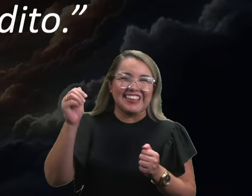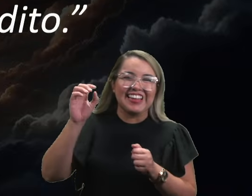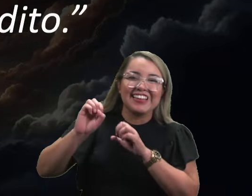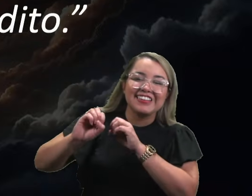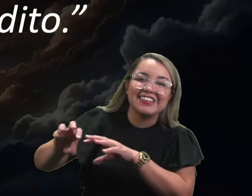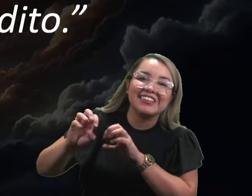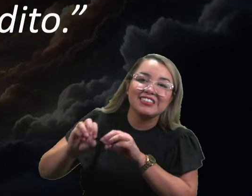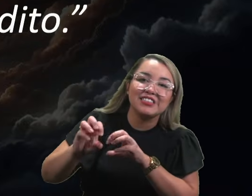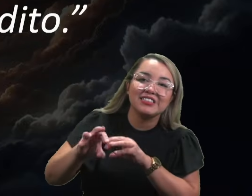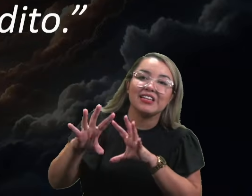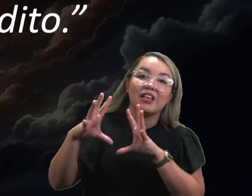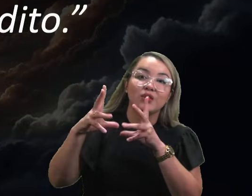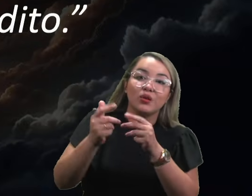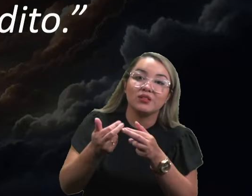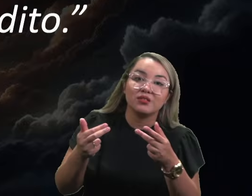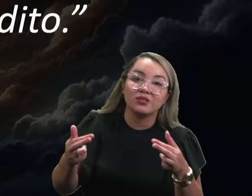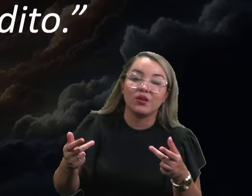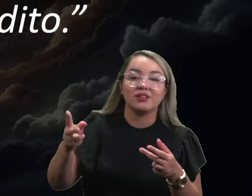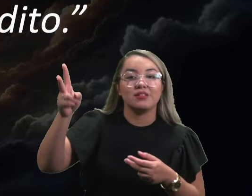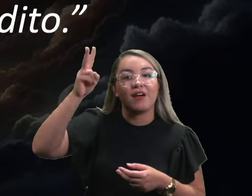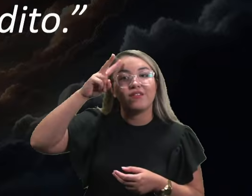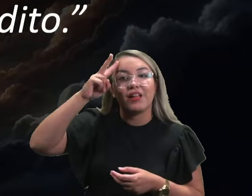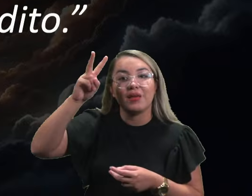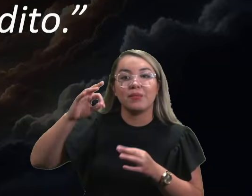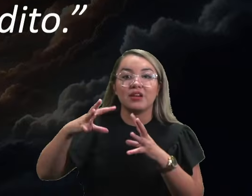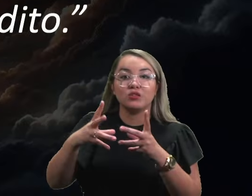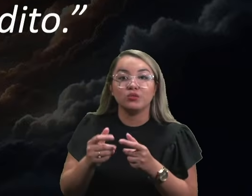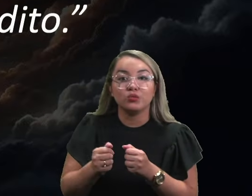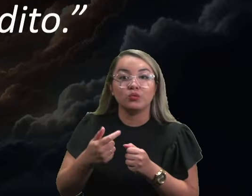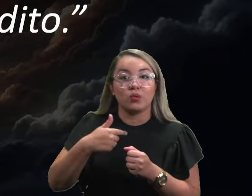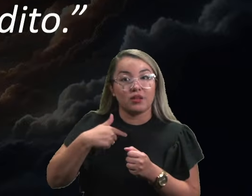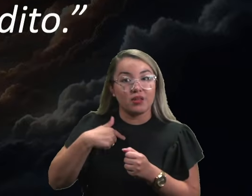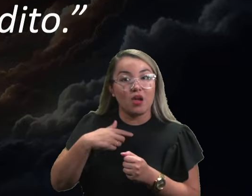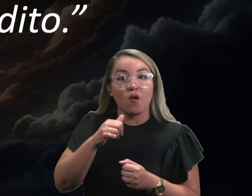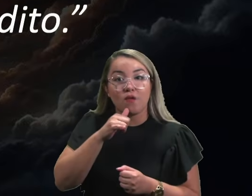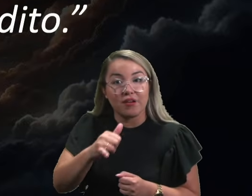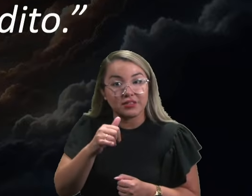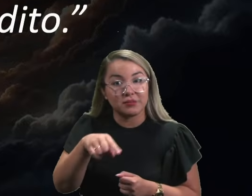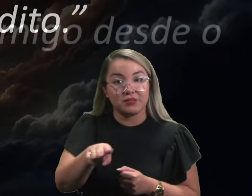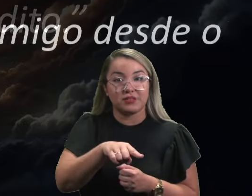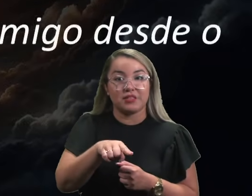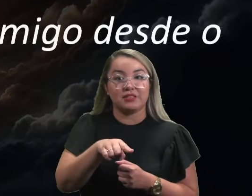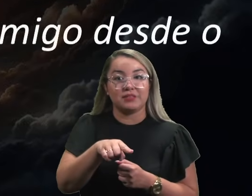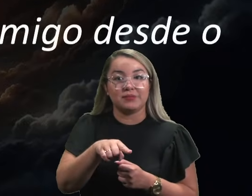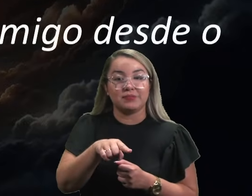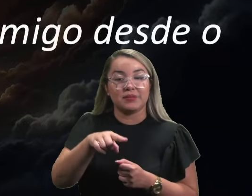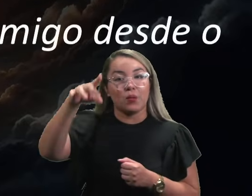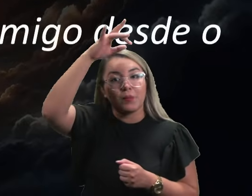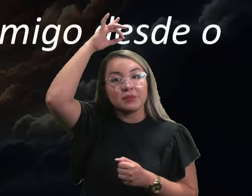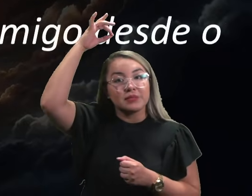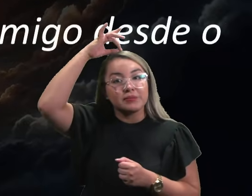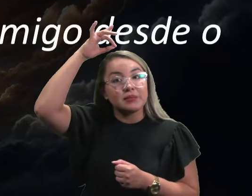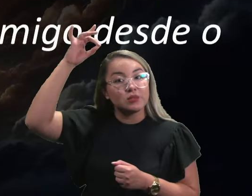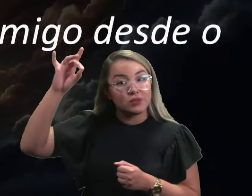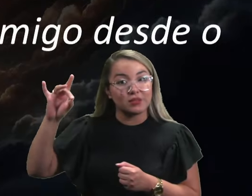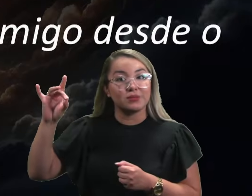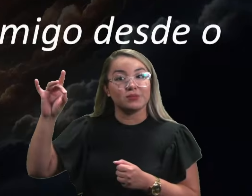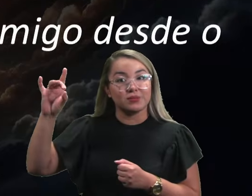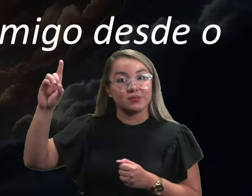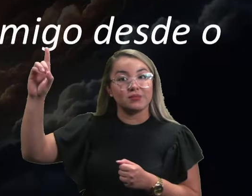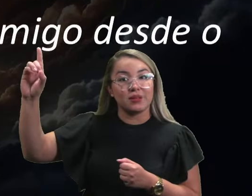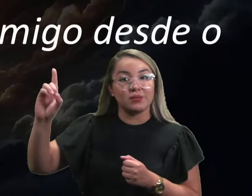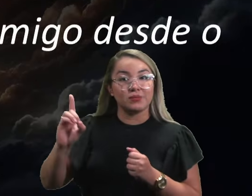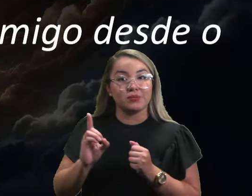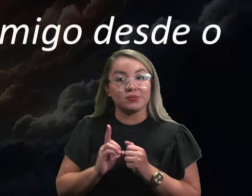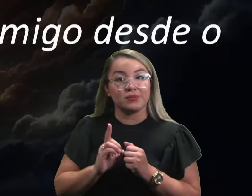vos fará lembrar de tudo o que eu vos tenho dito. O Espírito Santo,